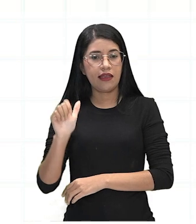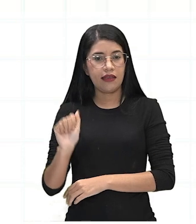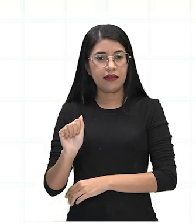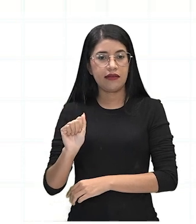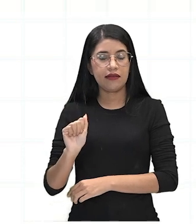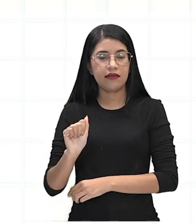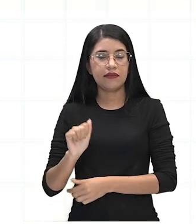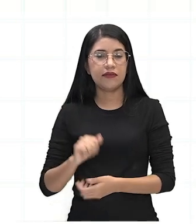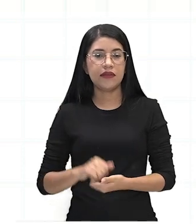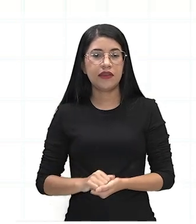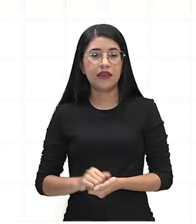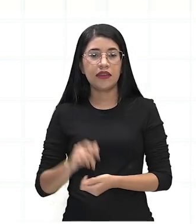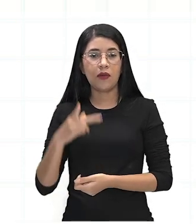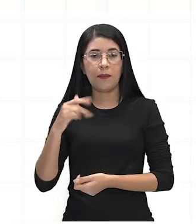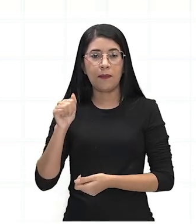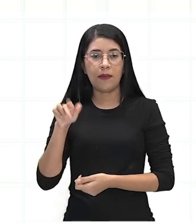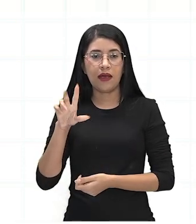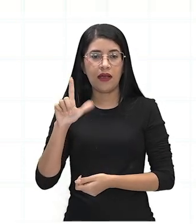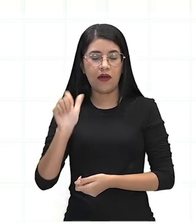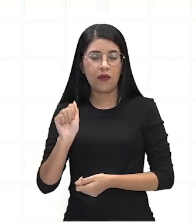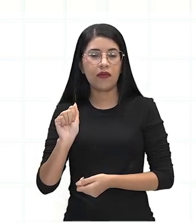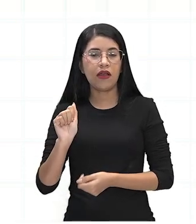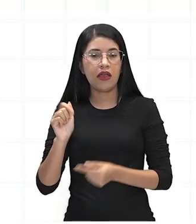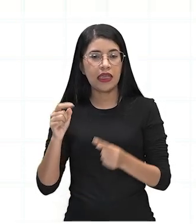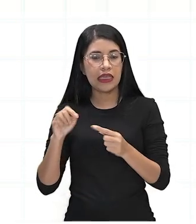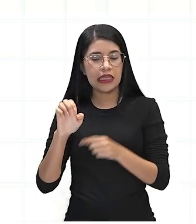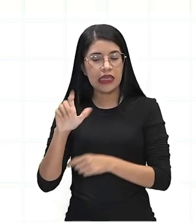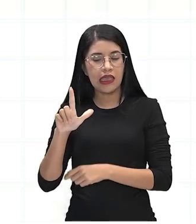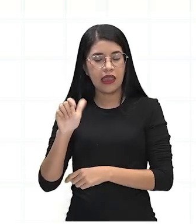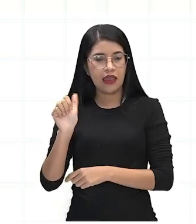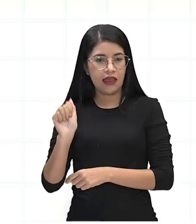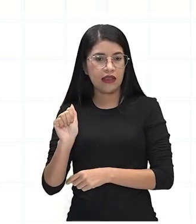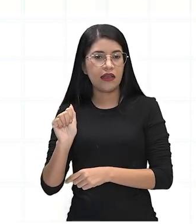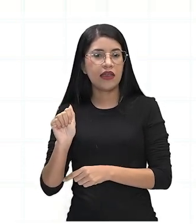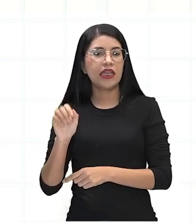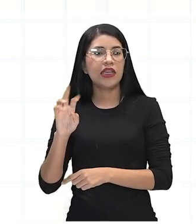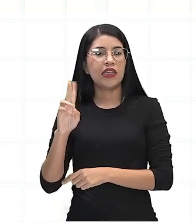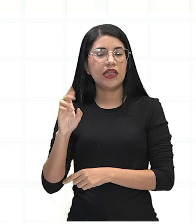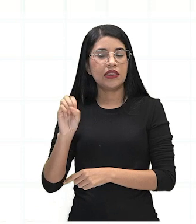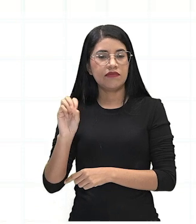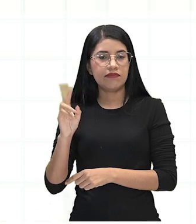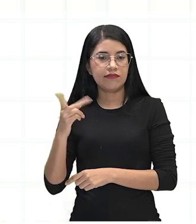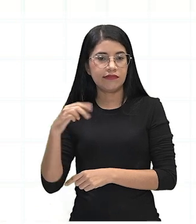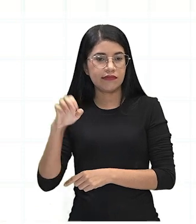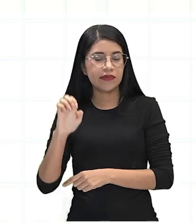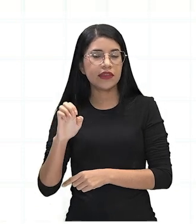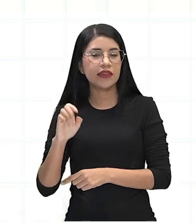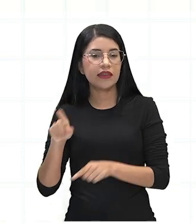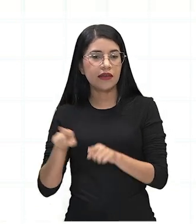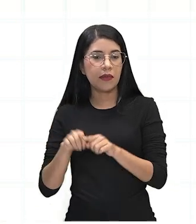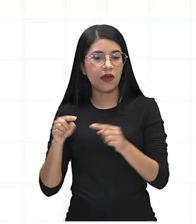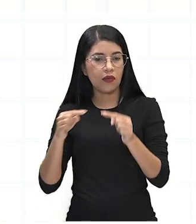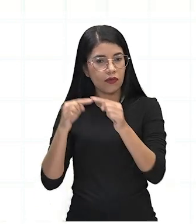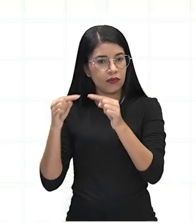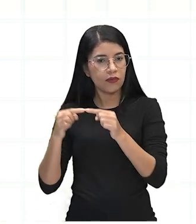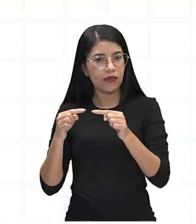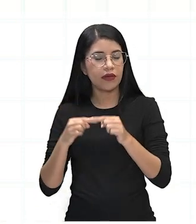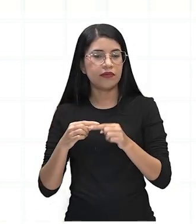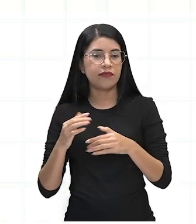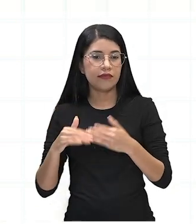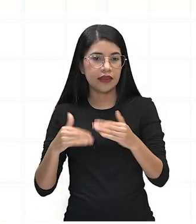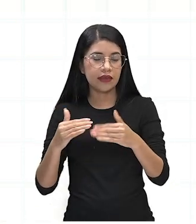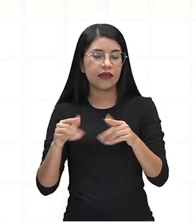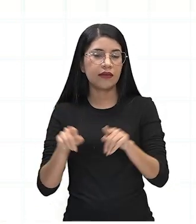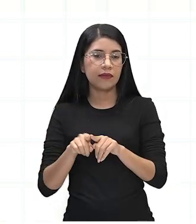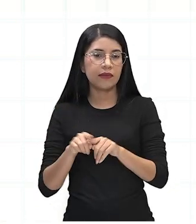Paula é ela, she é ela e assim por diante. Certo? Vamos